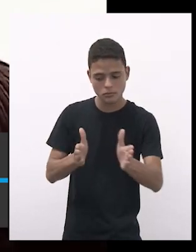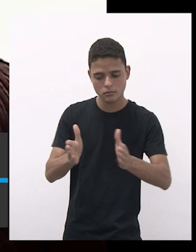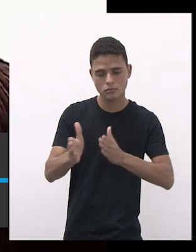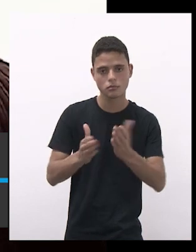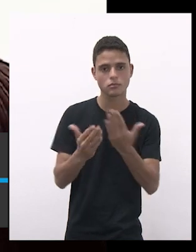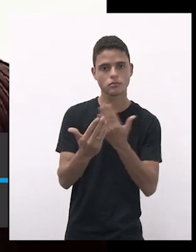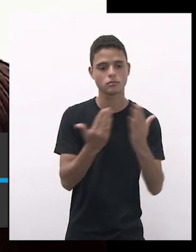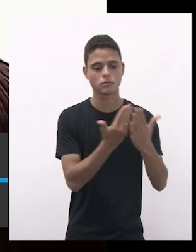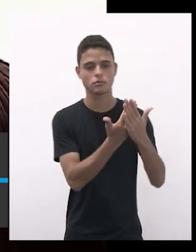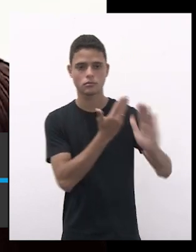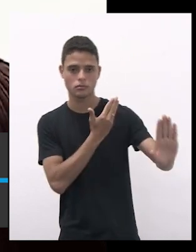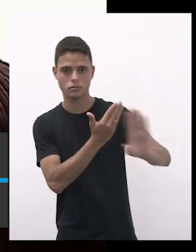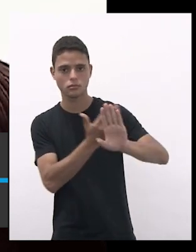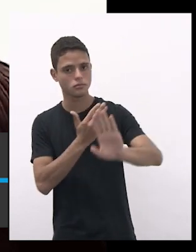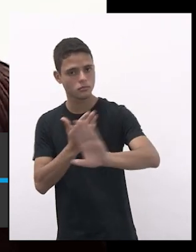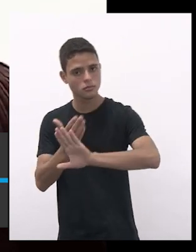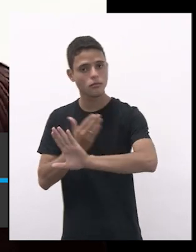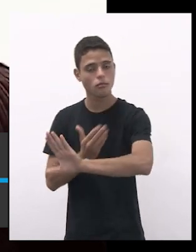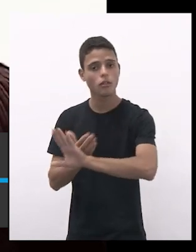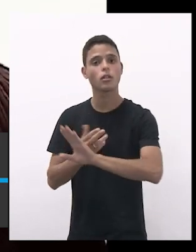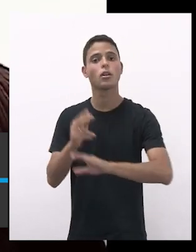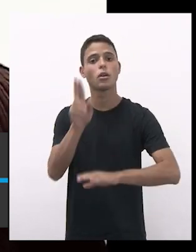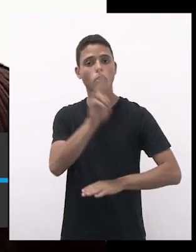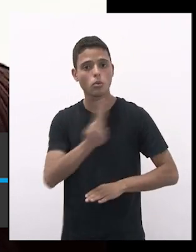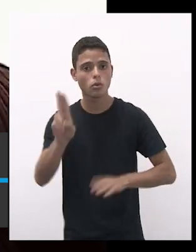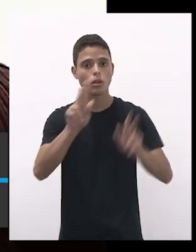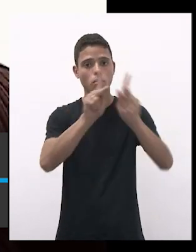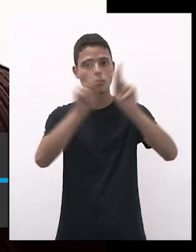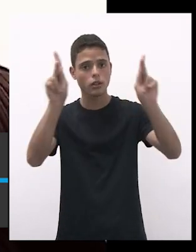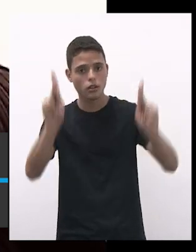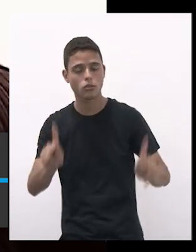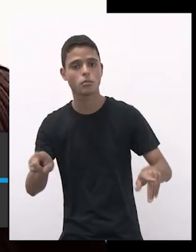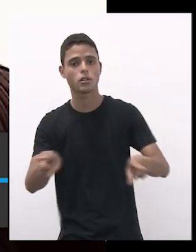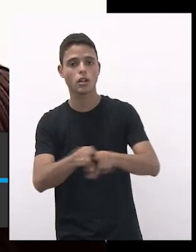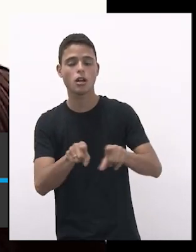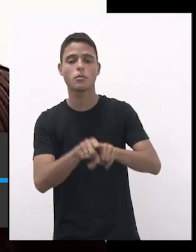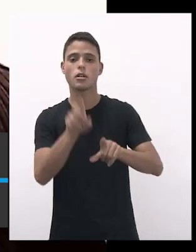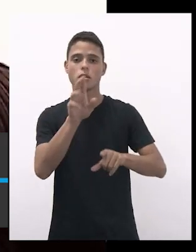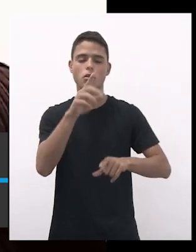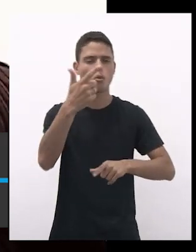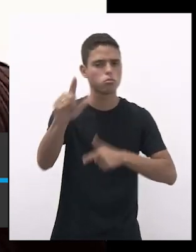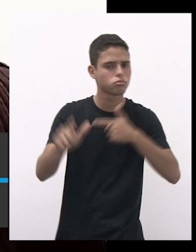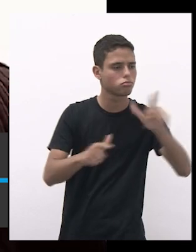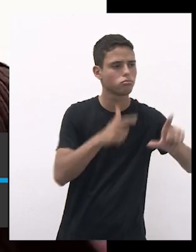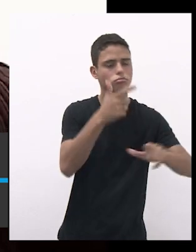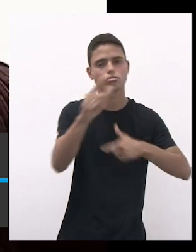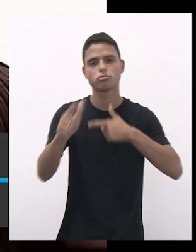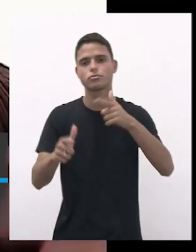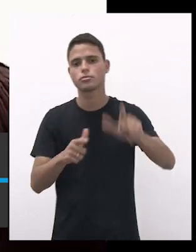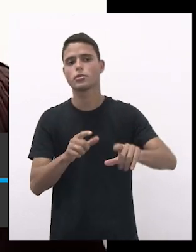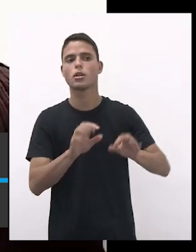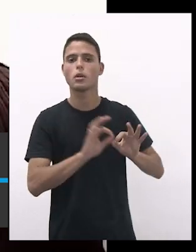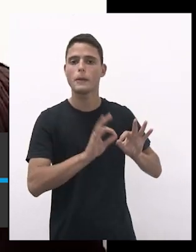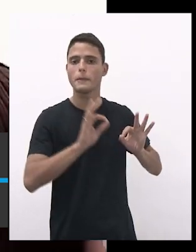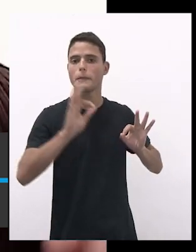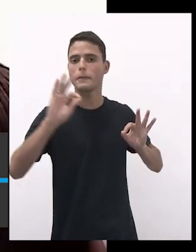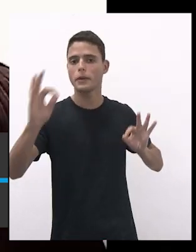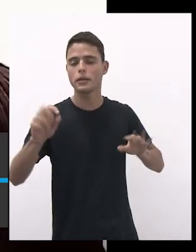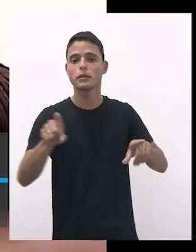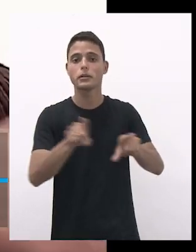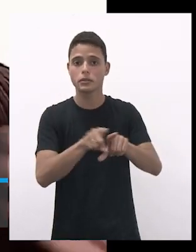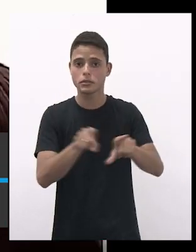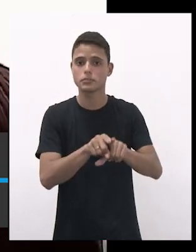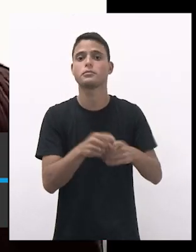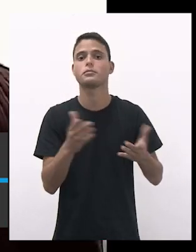distanciamento, utilizando plataformas e outros recursos no formato à distância, e que foram aí incorporados